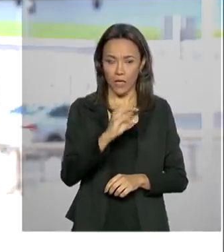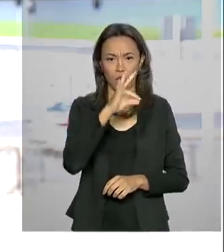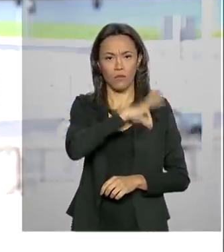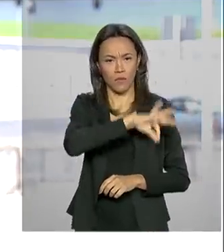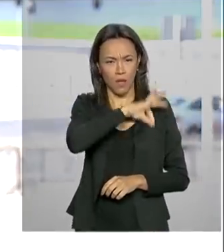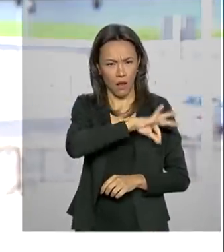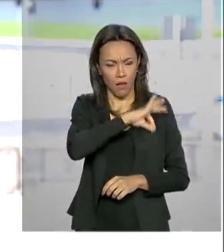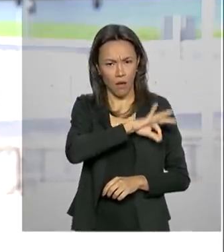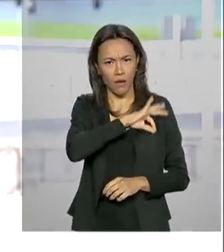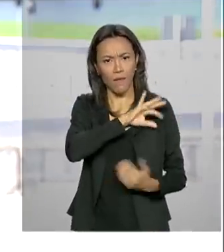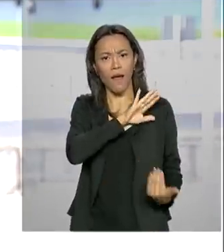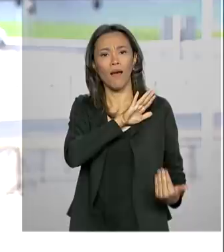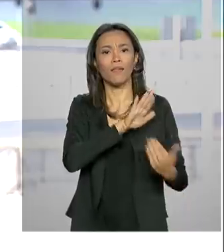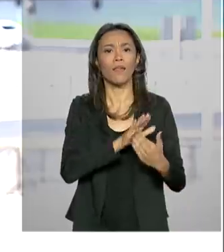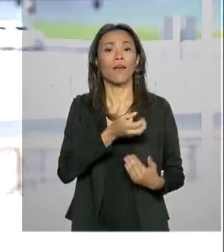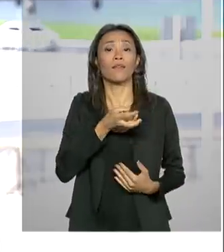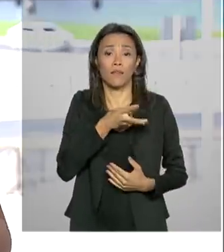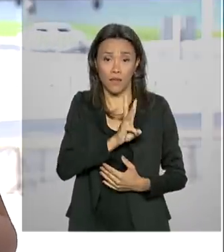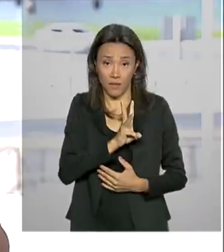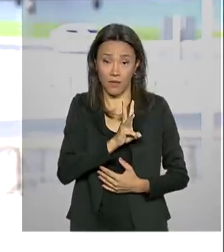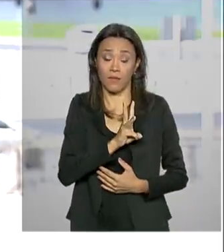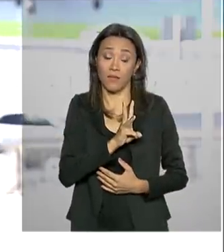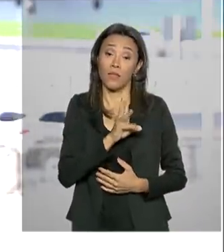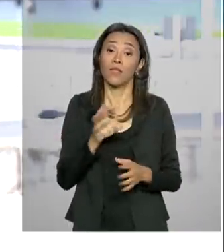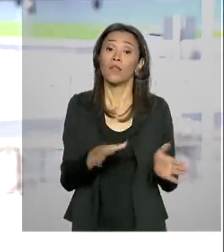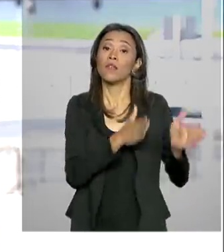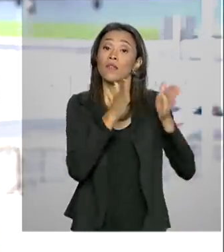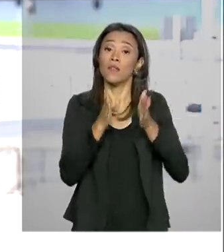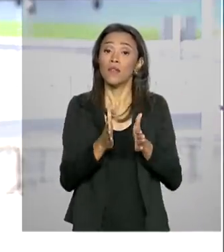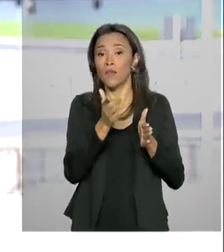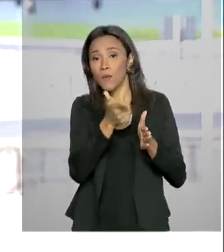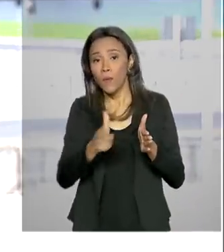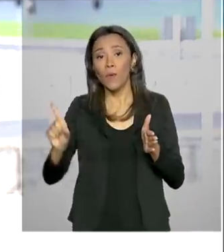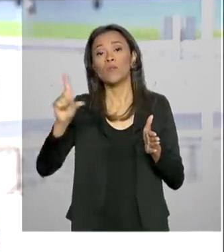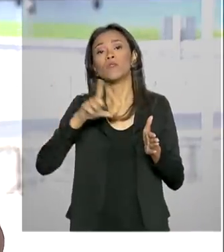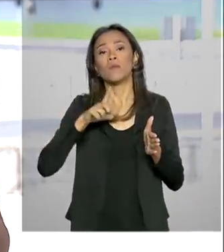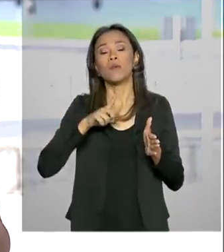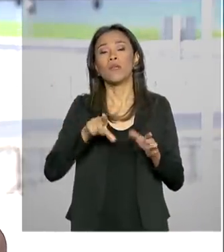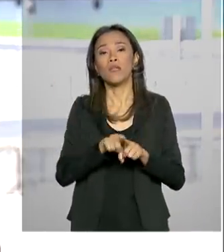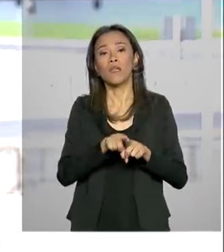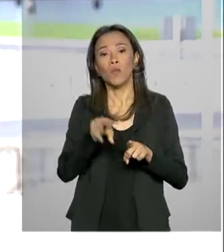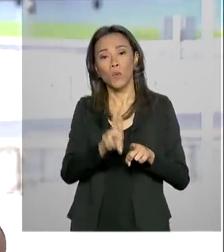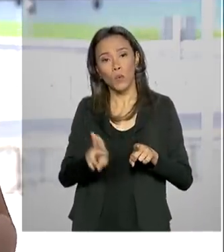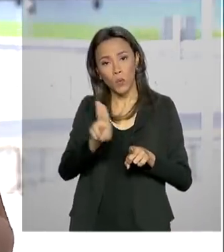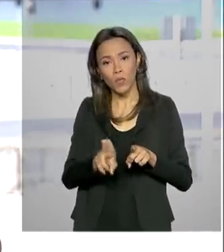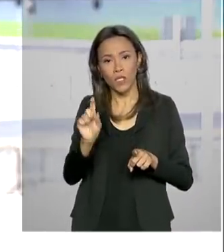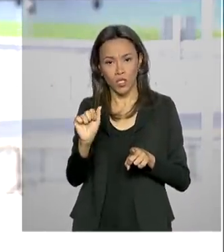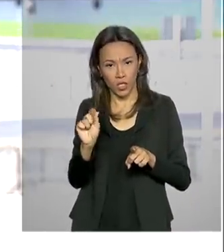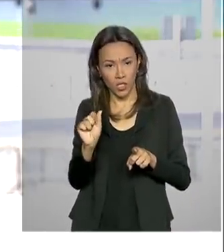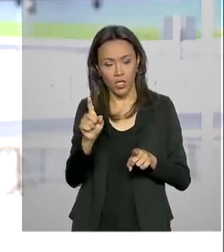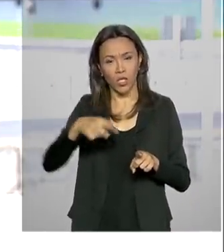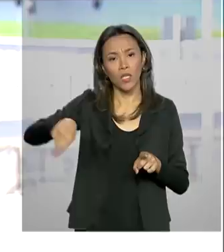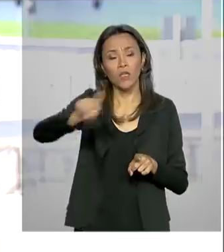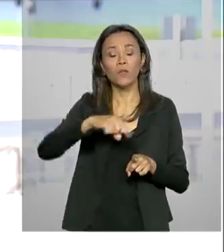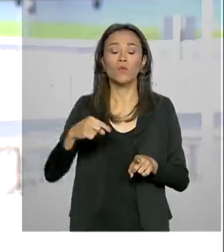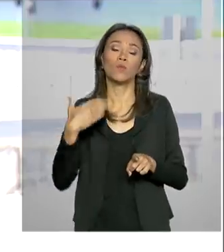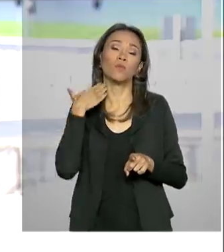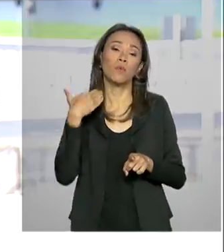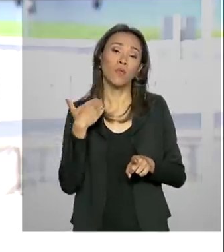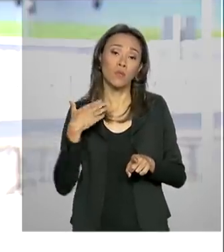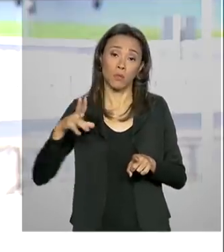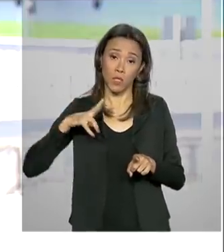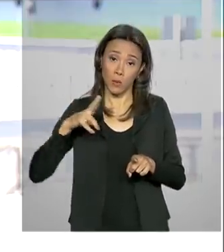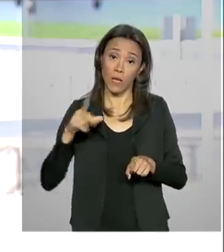per capita familiar de até 3 salários mínimos e o PFIES, que usa ali recursos de bancos privados ou fundos constitucionais